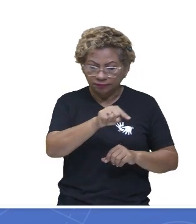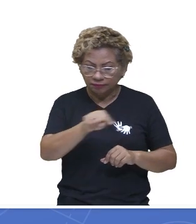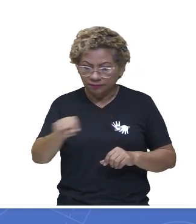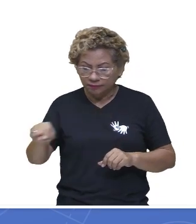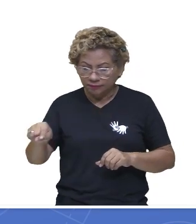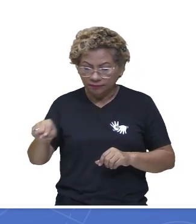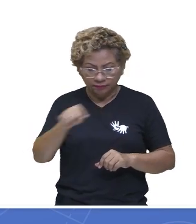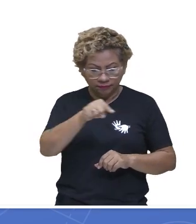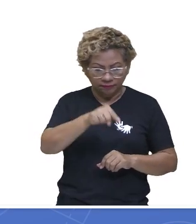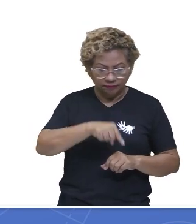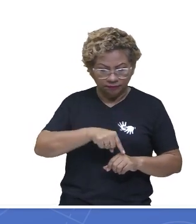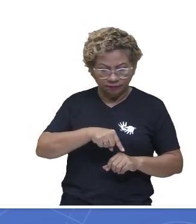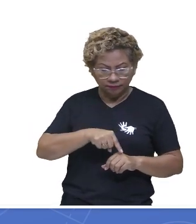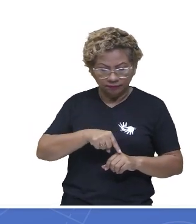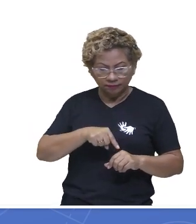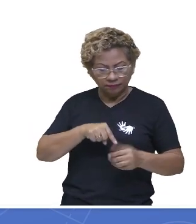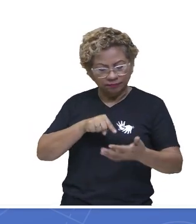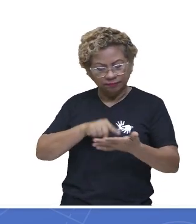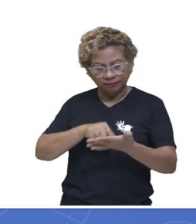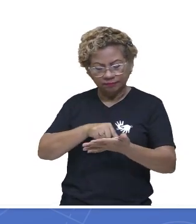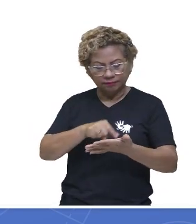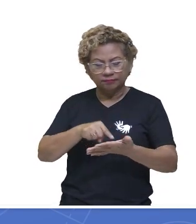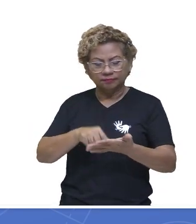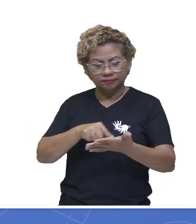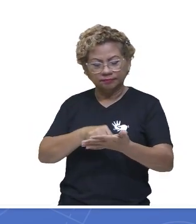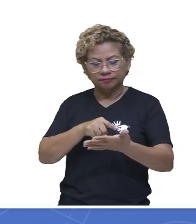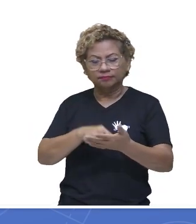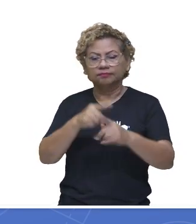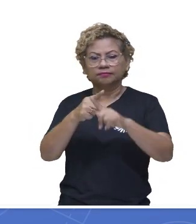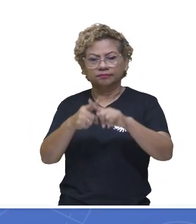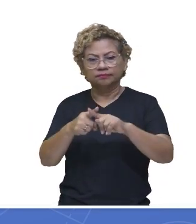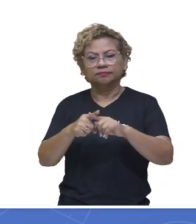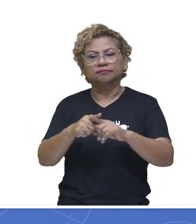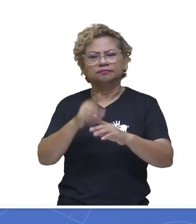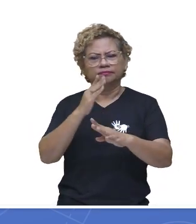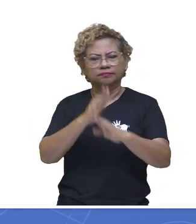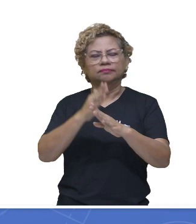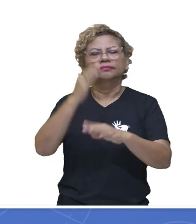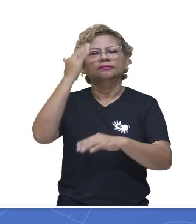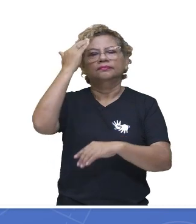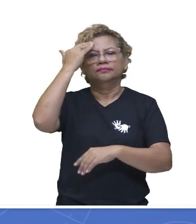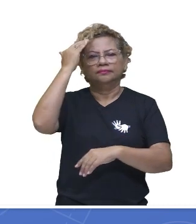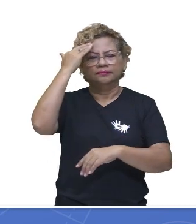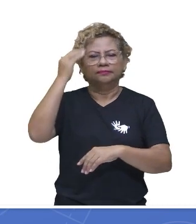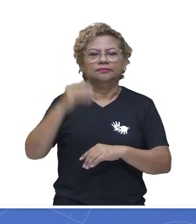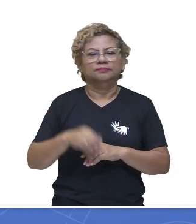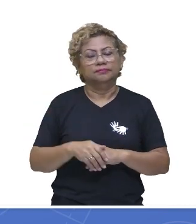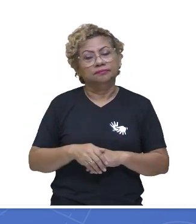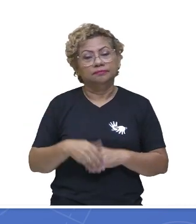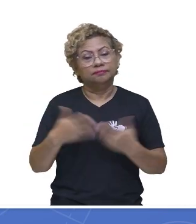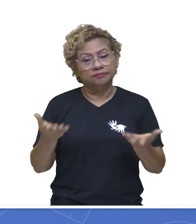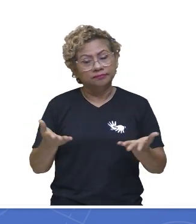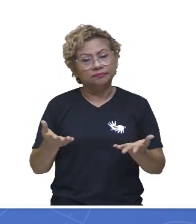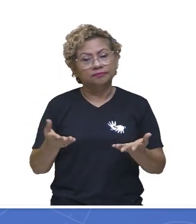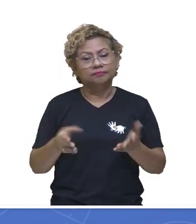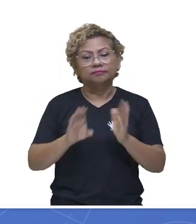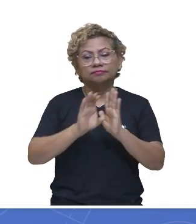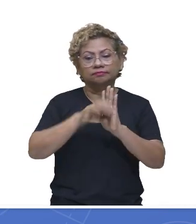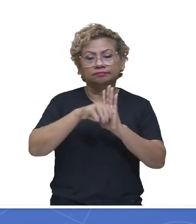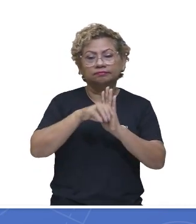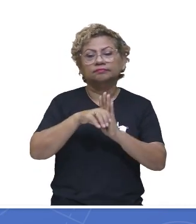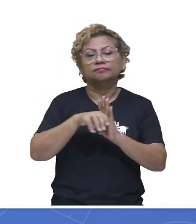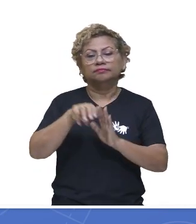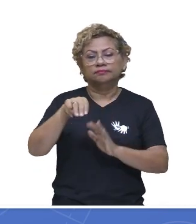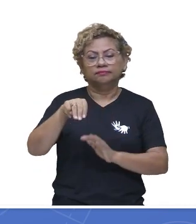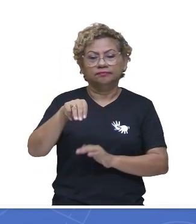multiplicação de cabeça e aí você consegue encontrar a quantidade de ovos que tem naquela cartela, matrizes, conceito de matrizes, tá? Mesma coisa aqui,